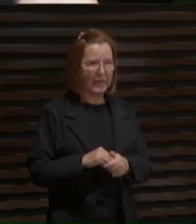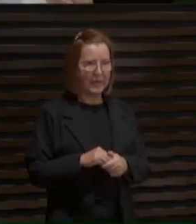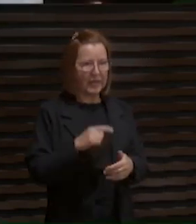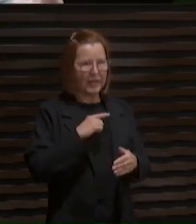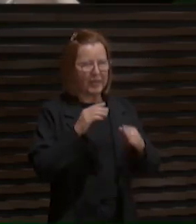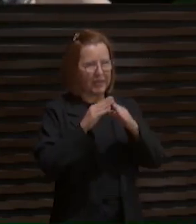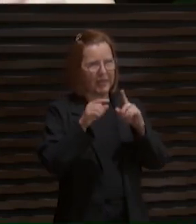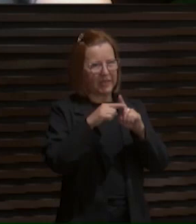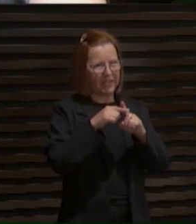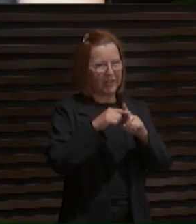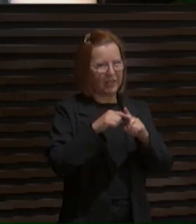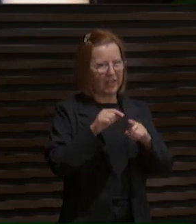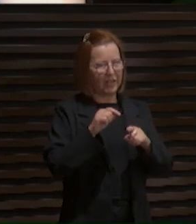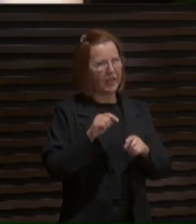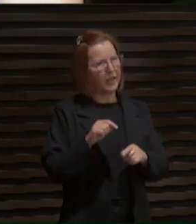arrependimento,